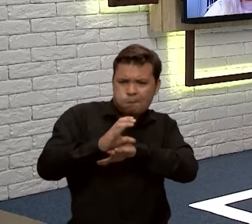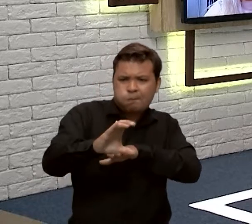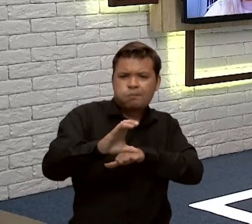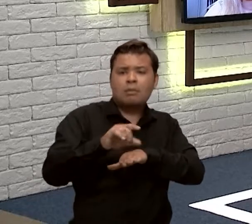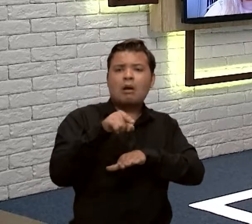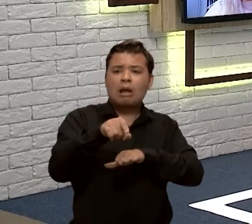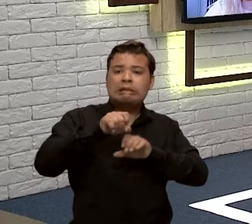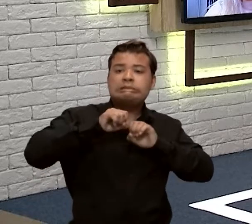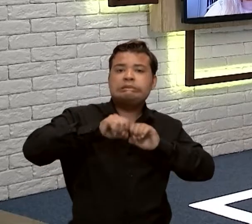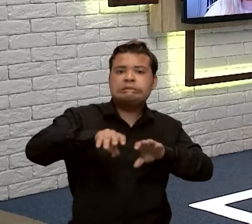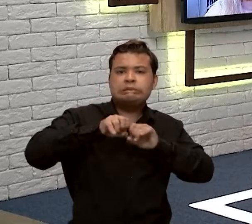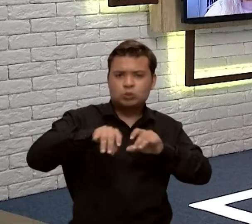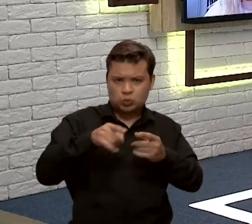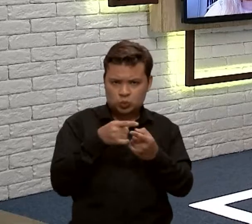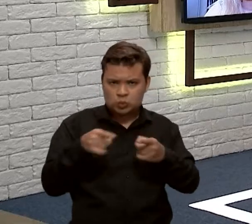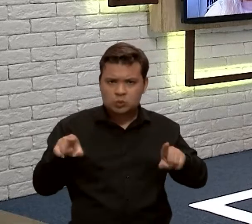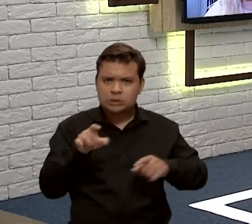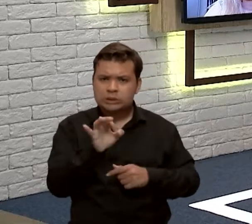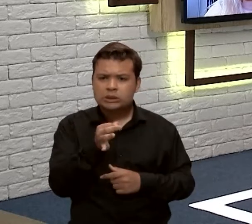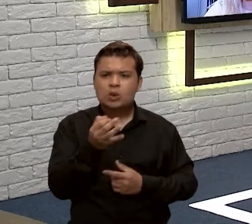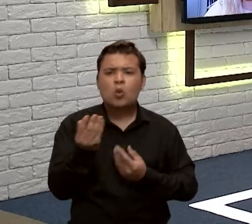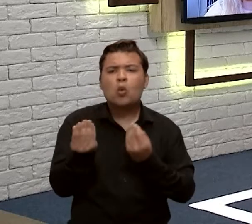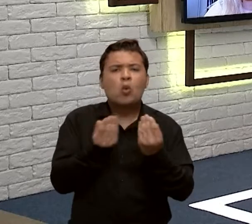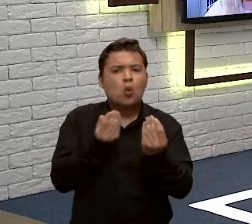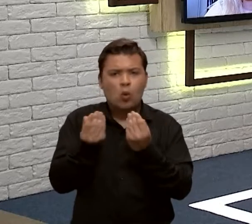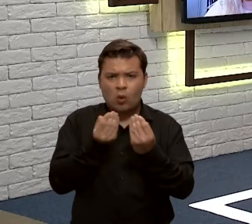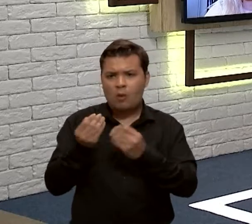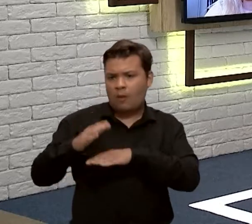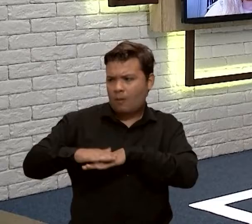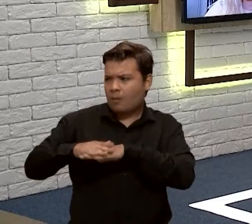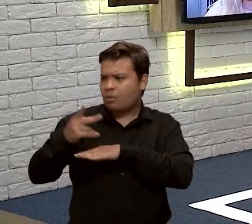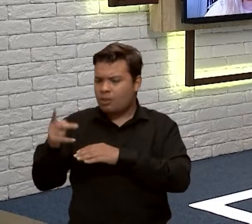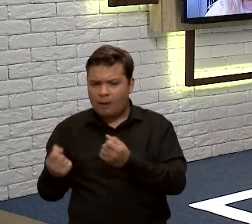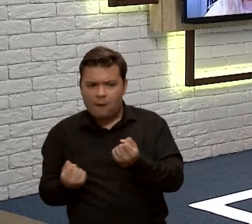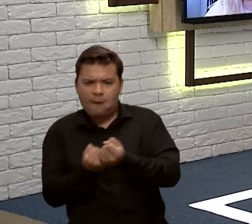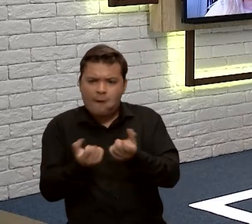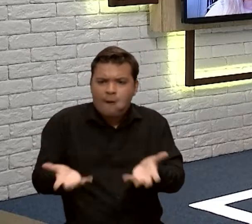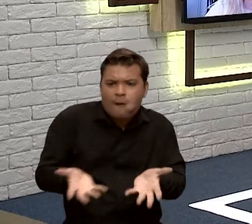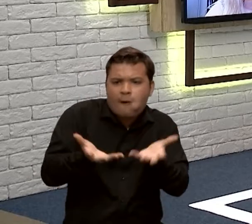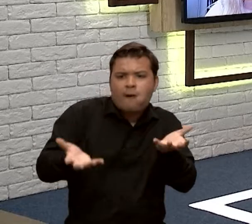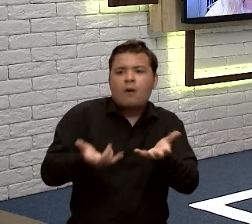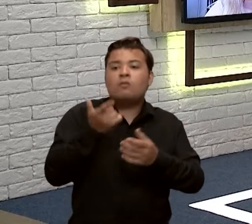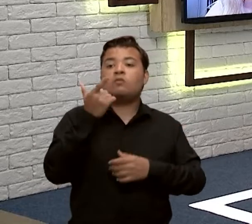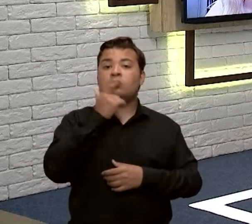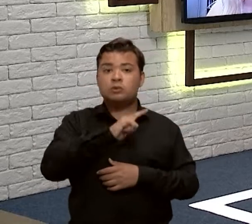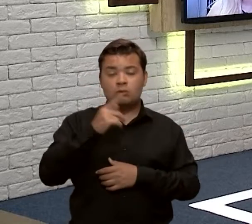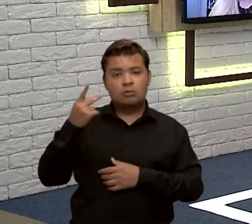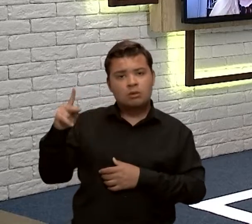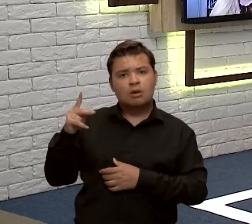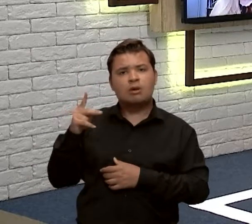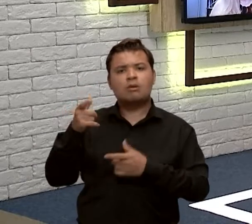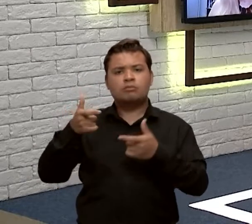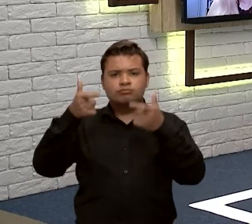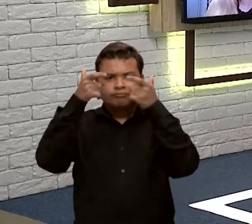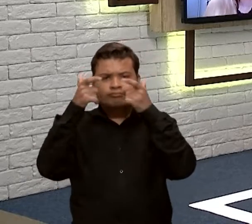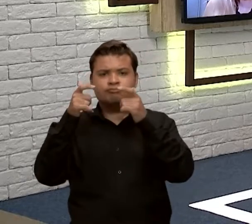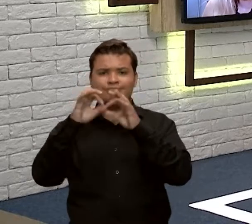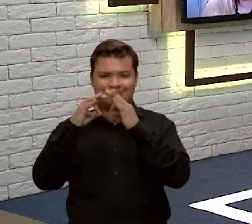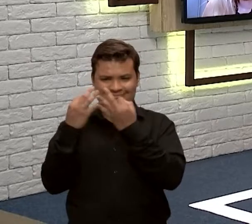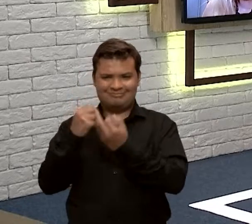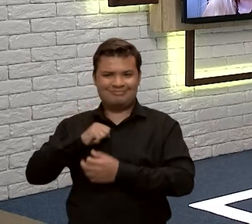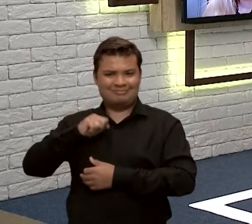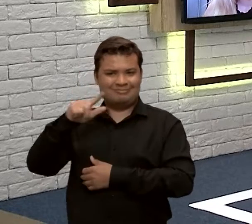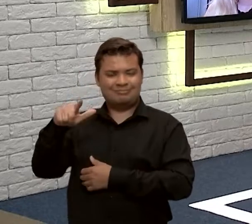que isso ajudou a garantir esses objetivos da coroa portuguesa na época? Então,